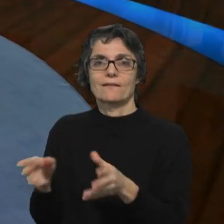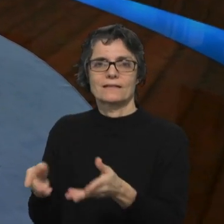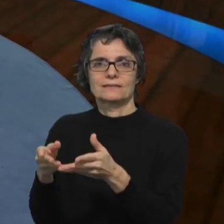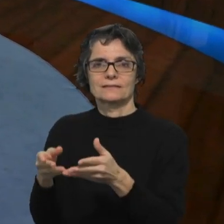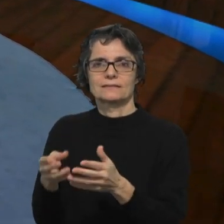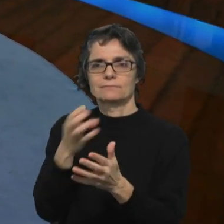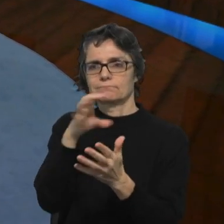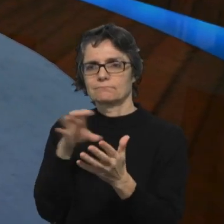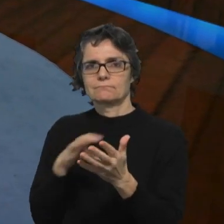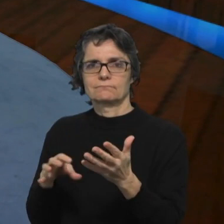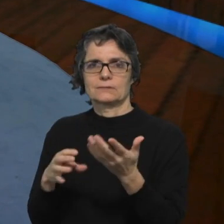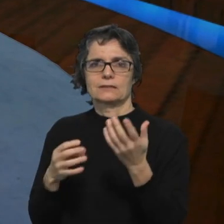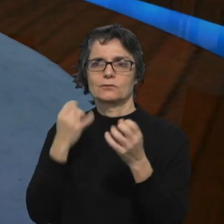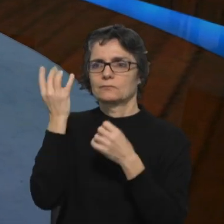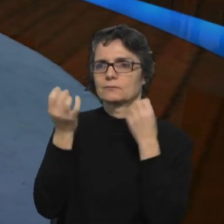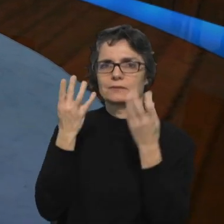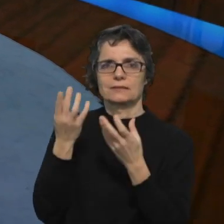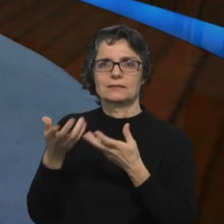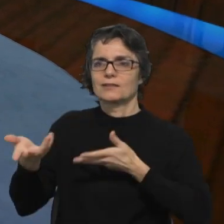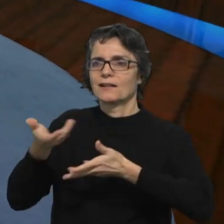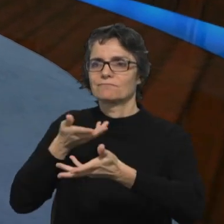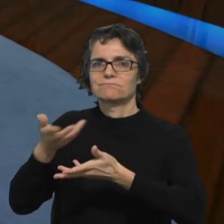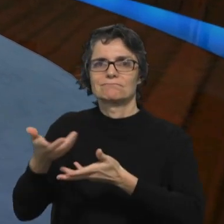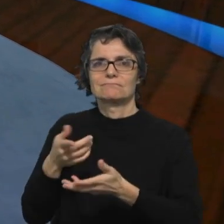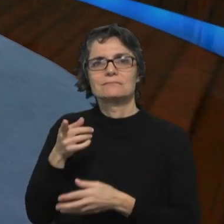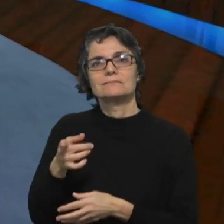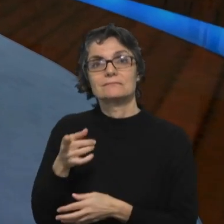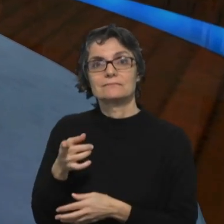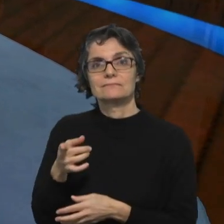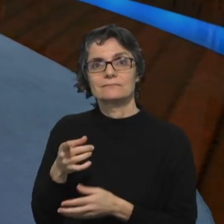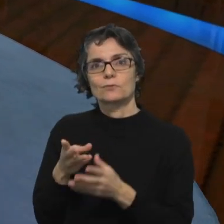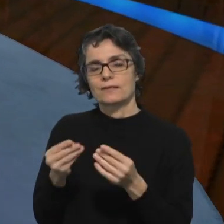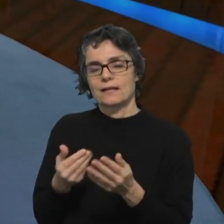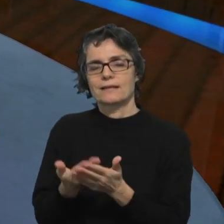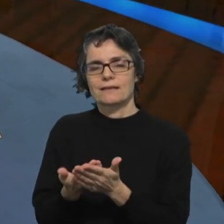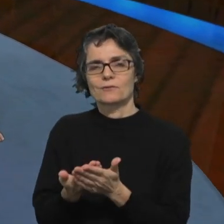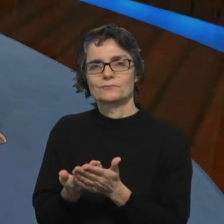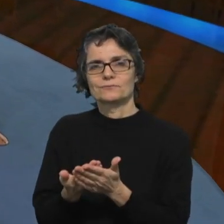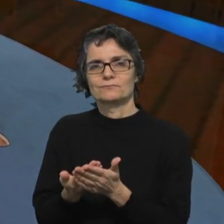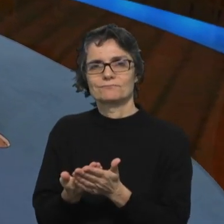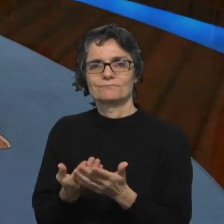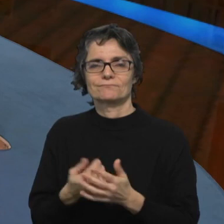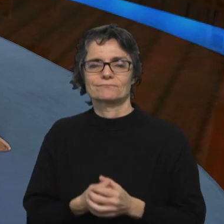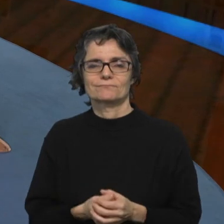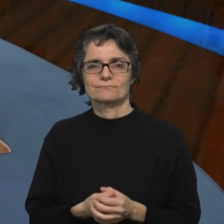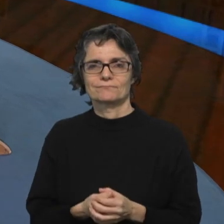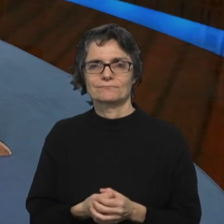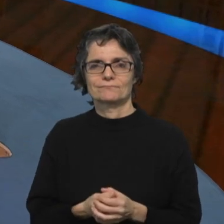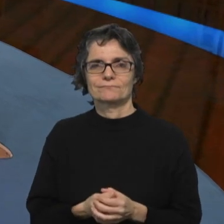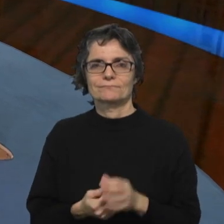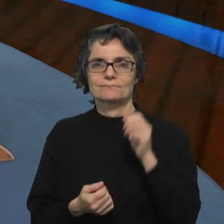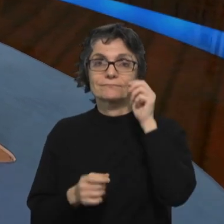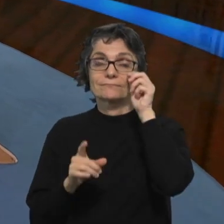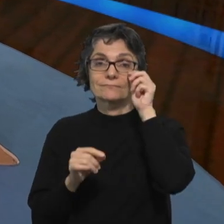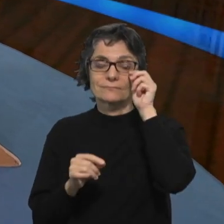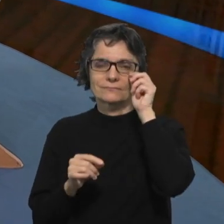imagem, a dimensão do lúdico, a dimensão da partilha, e encontram aqui um espaço grande, claro. E visam reforçar,